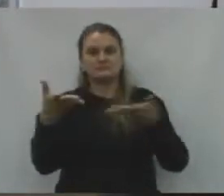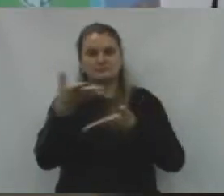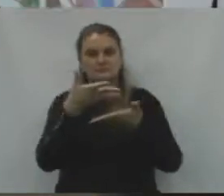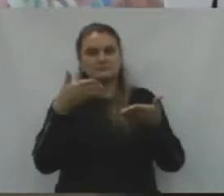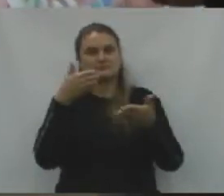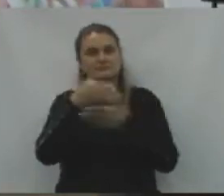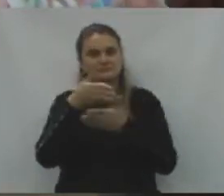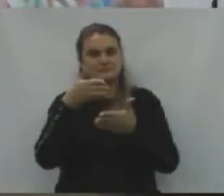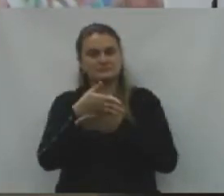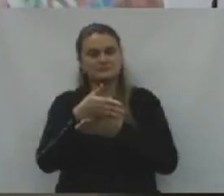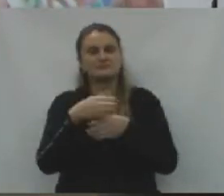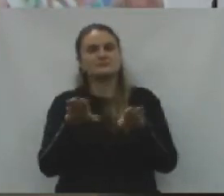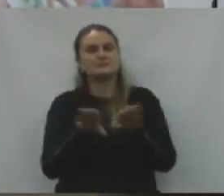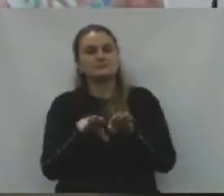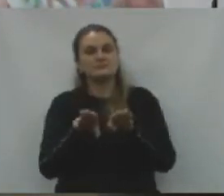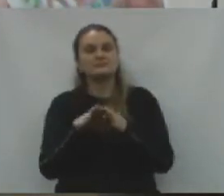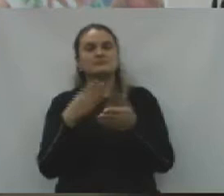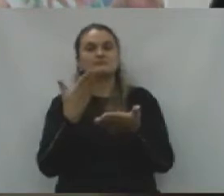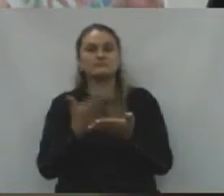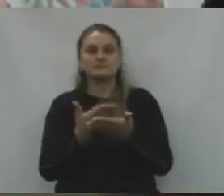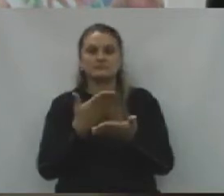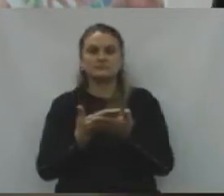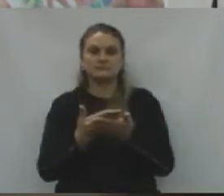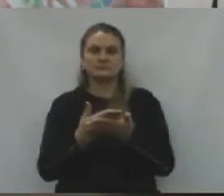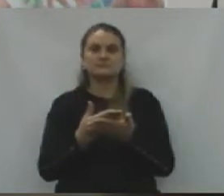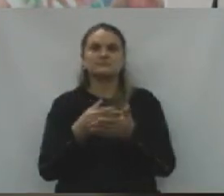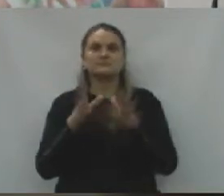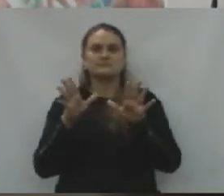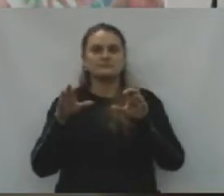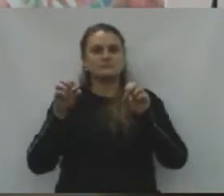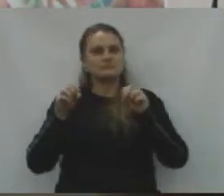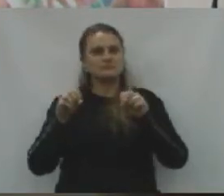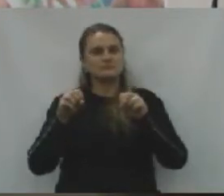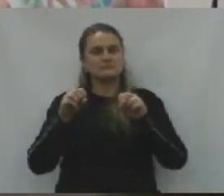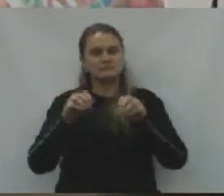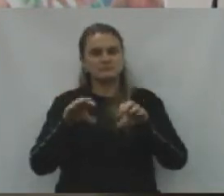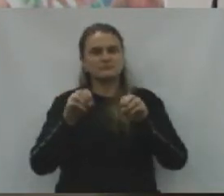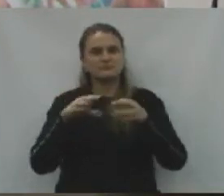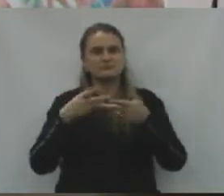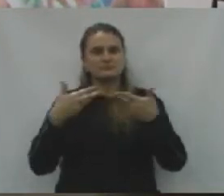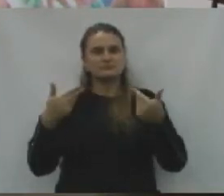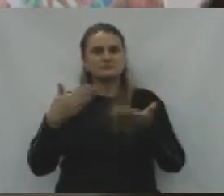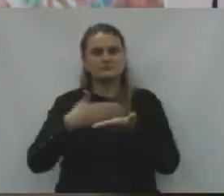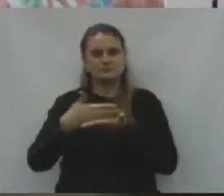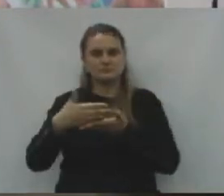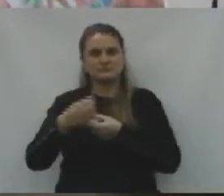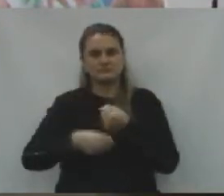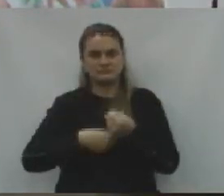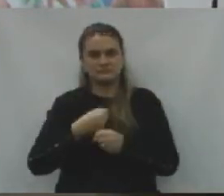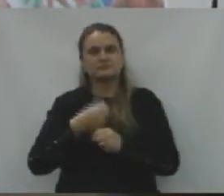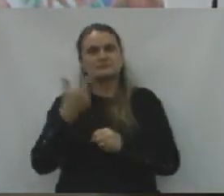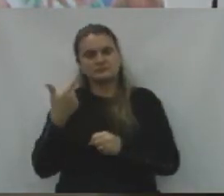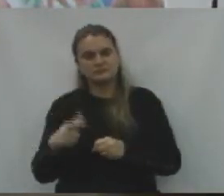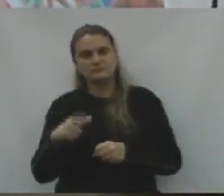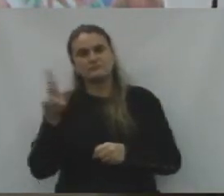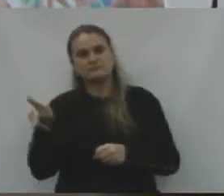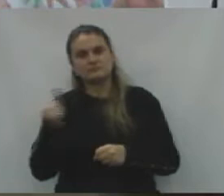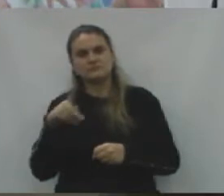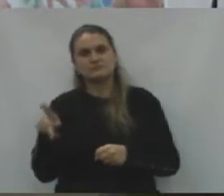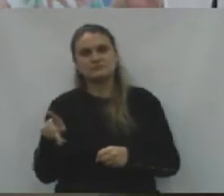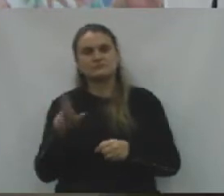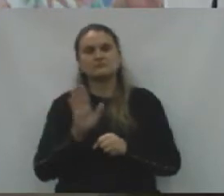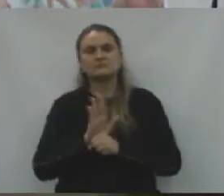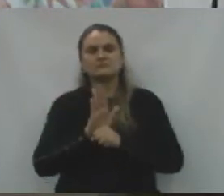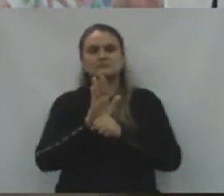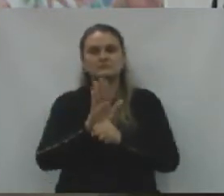população que participa. Além de aulões, que tivemos já aí começo do ano, agora, de novo, os professores do